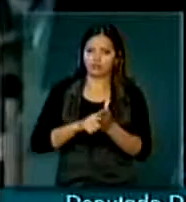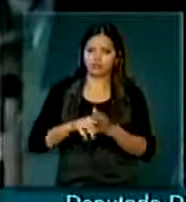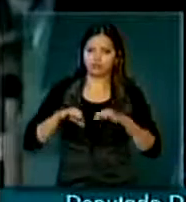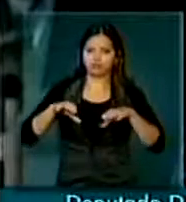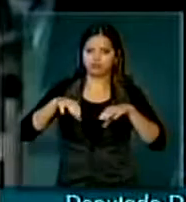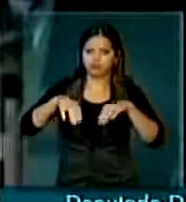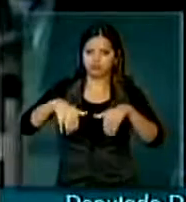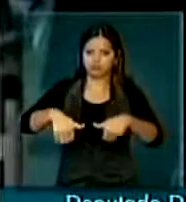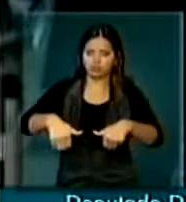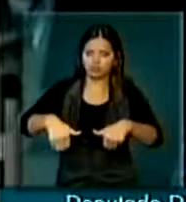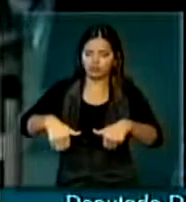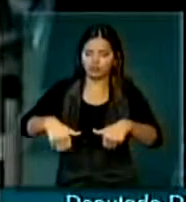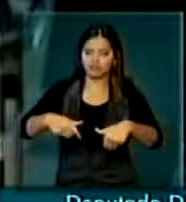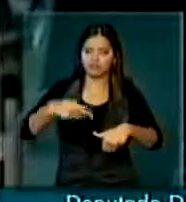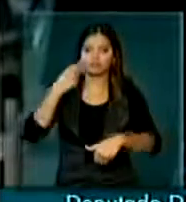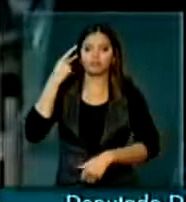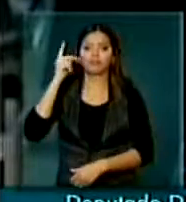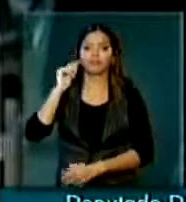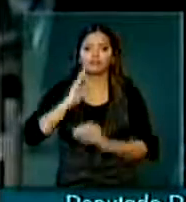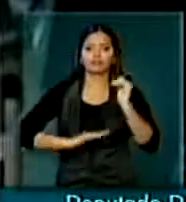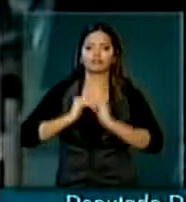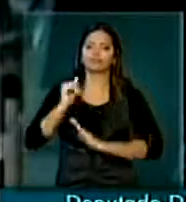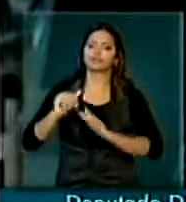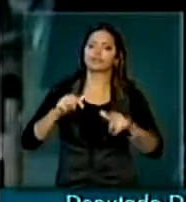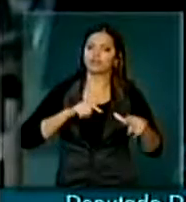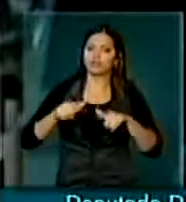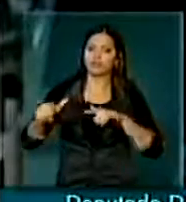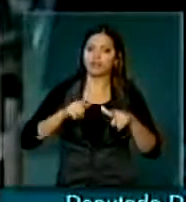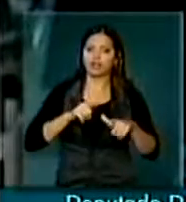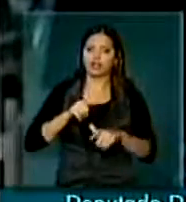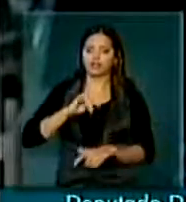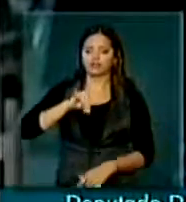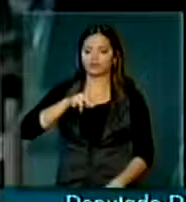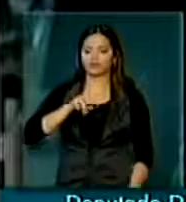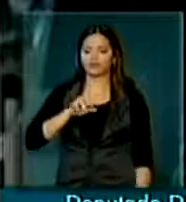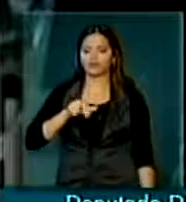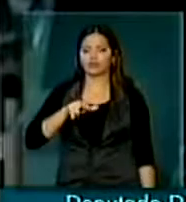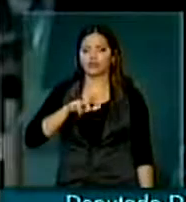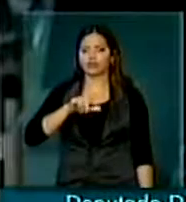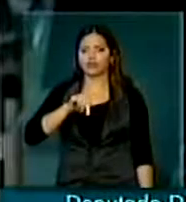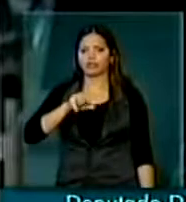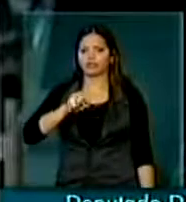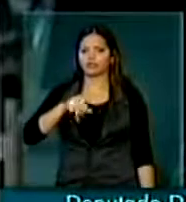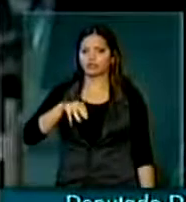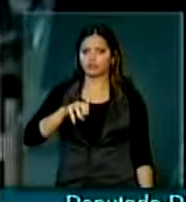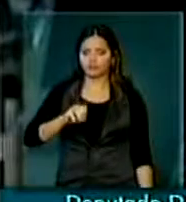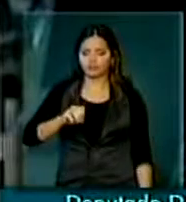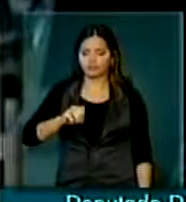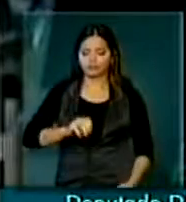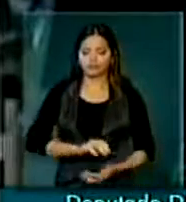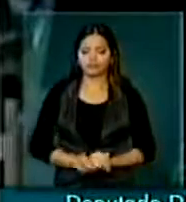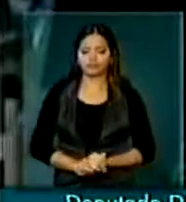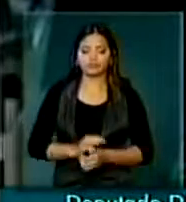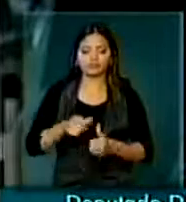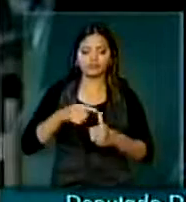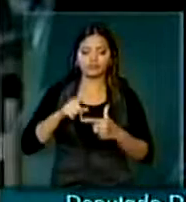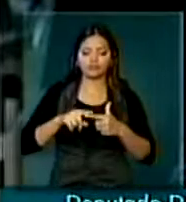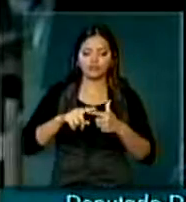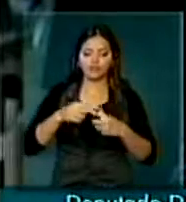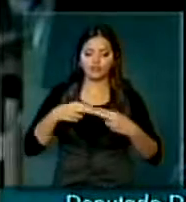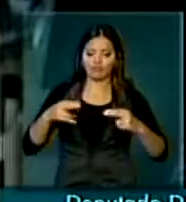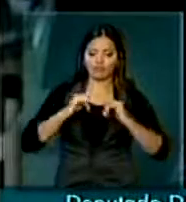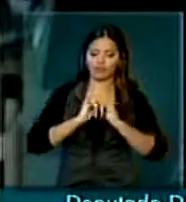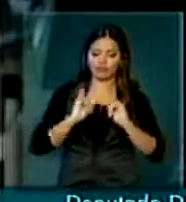diploma para o exercício da atividade de jornalista e o segundo registro senhor presidente